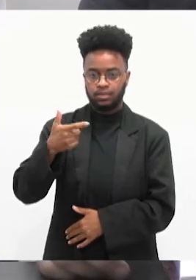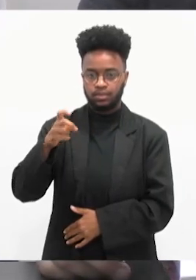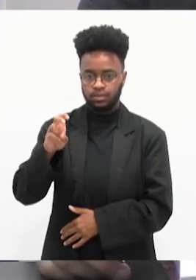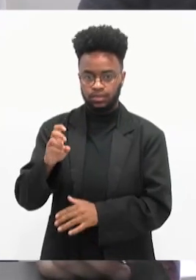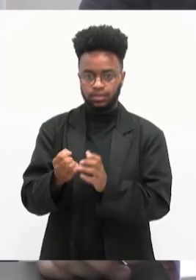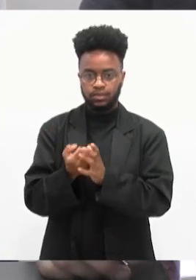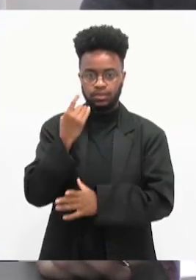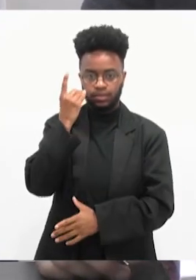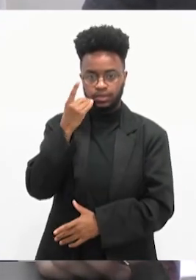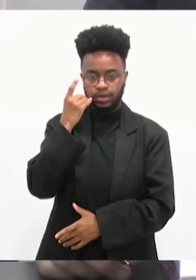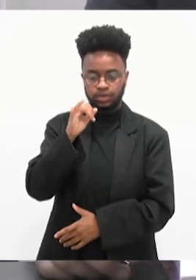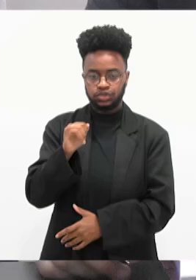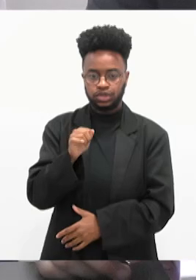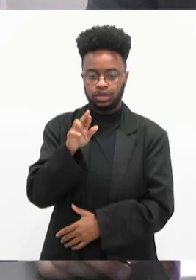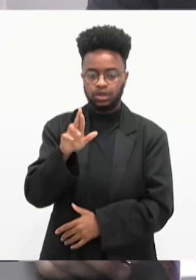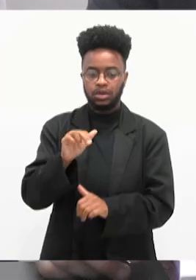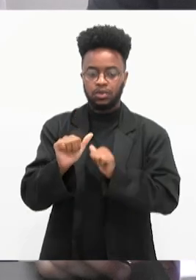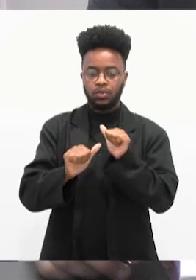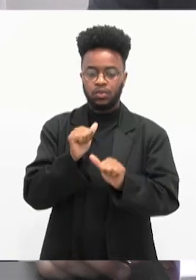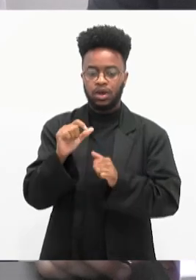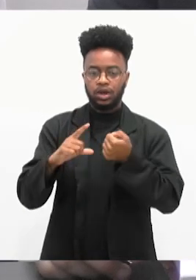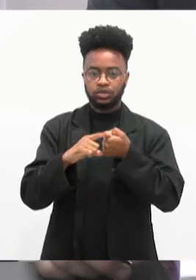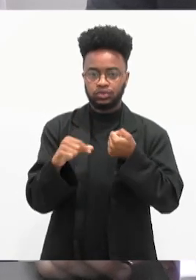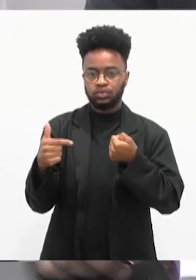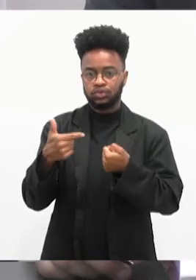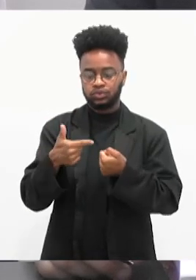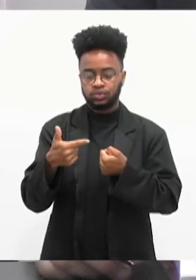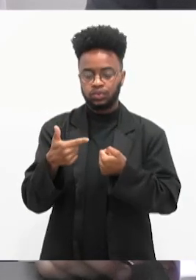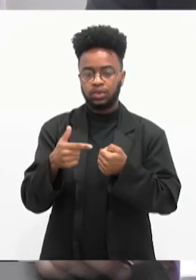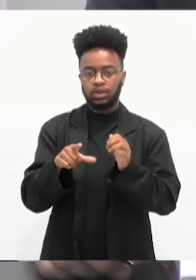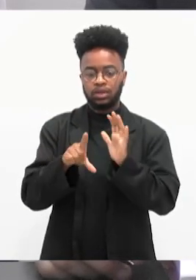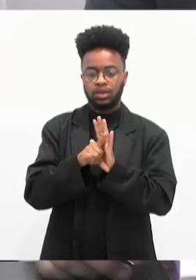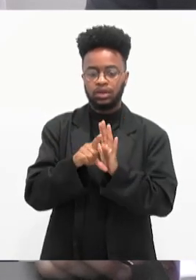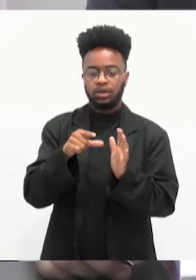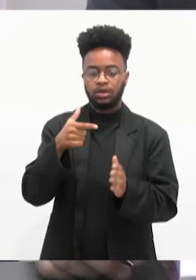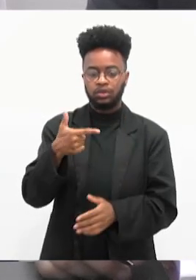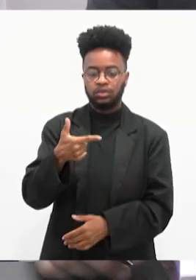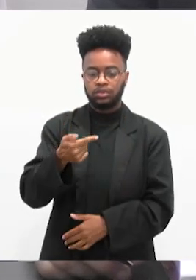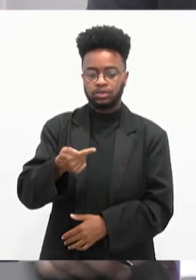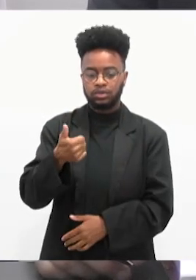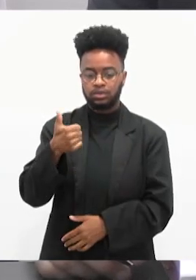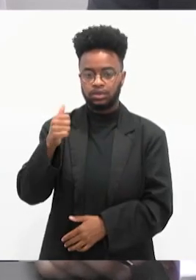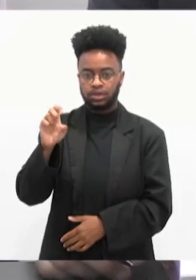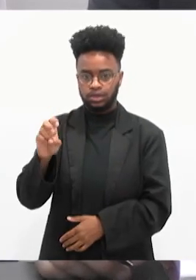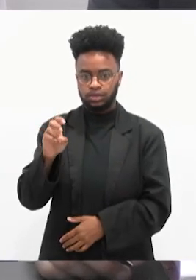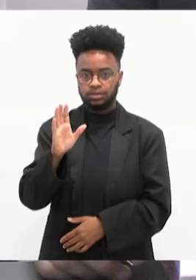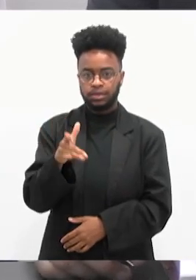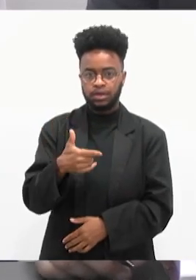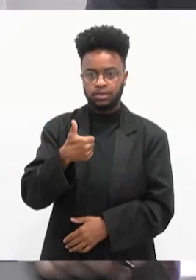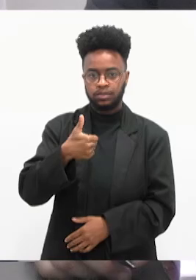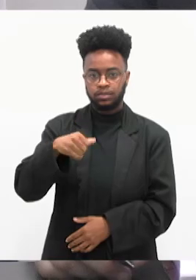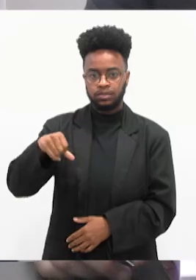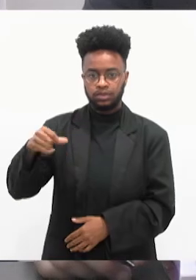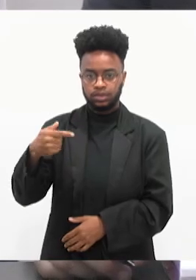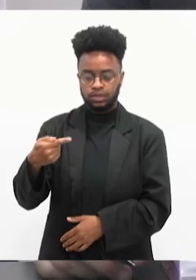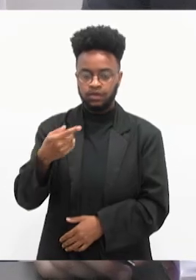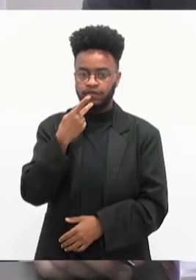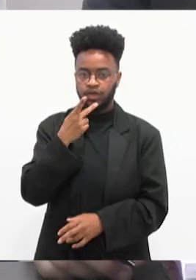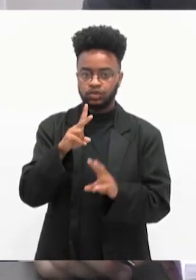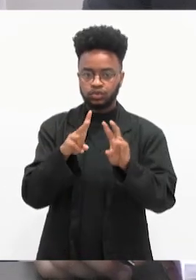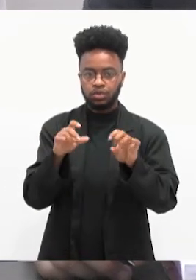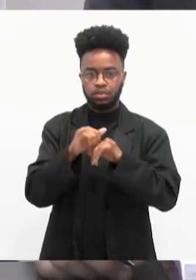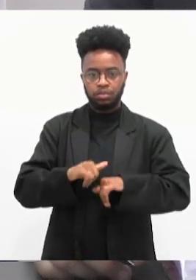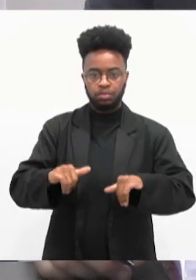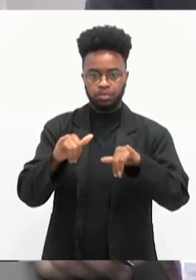Bittencourt, que altera o artigo 2º da lei 2.715, de 24 de abril de 97, que trata da publicidade nas